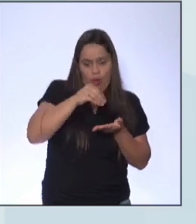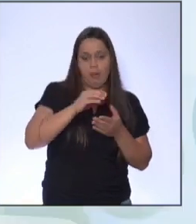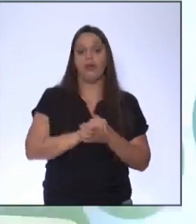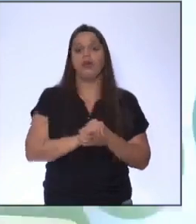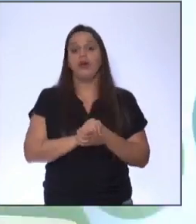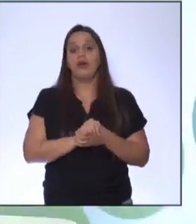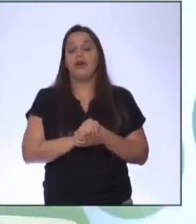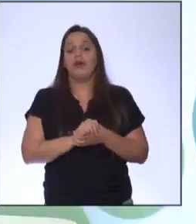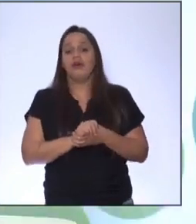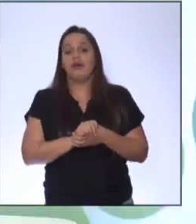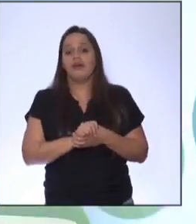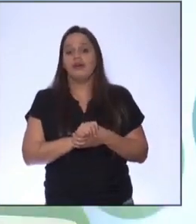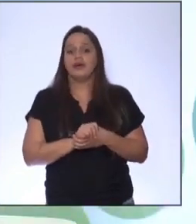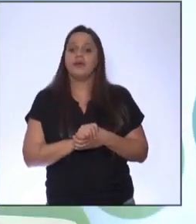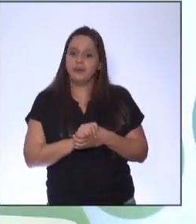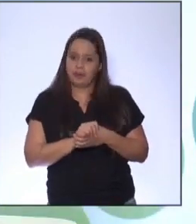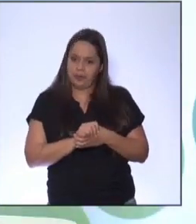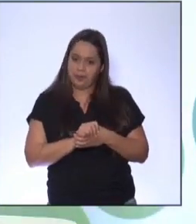Então,